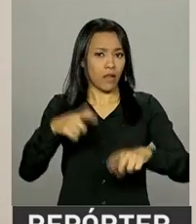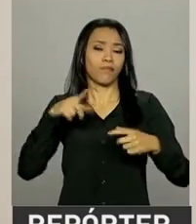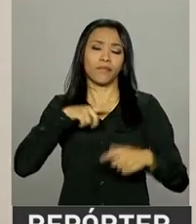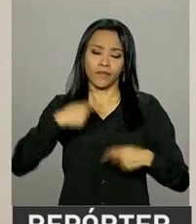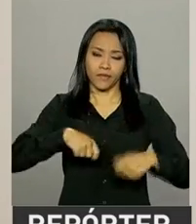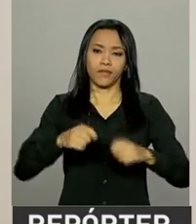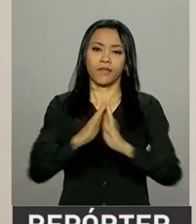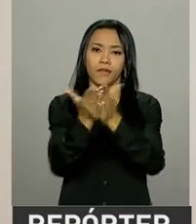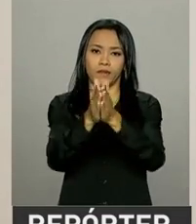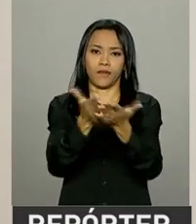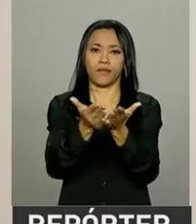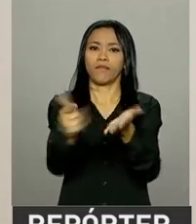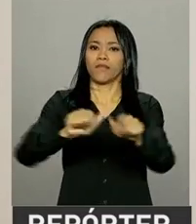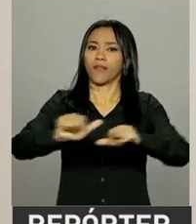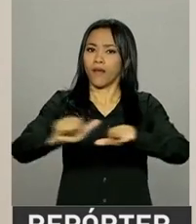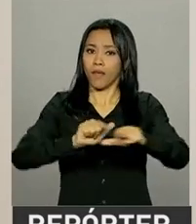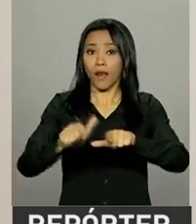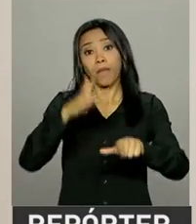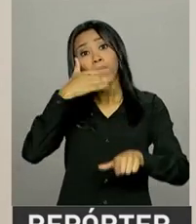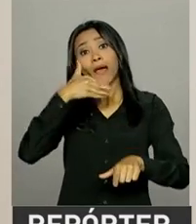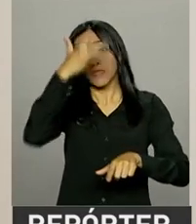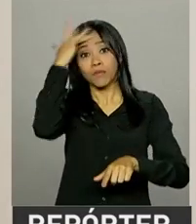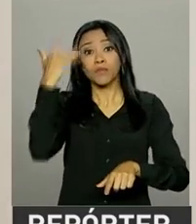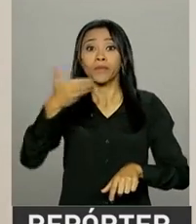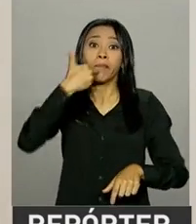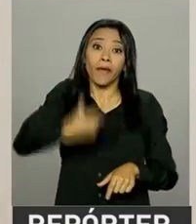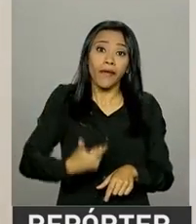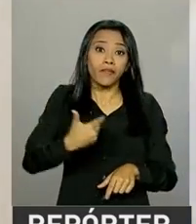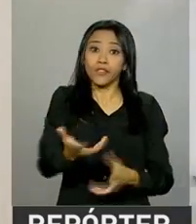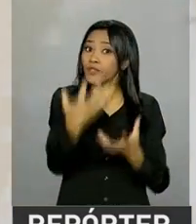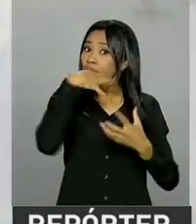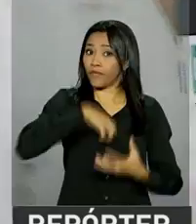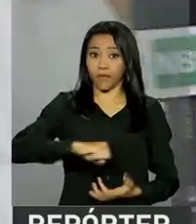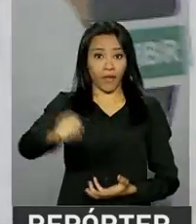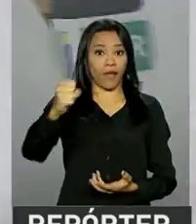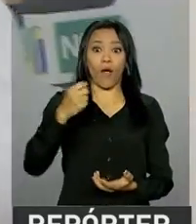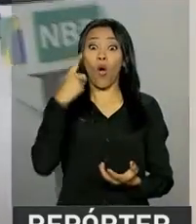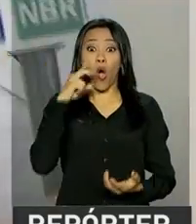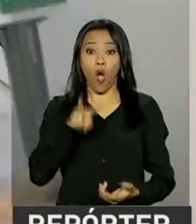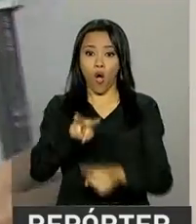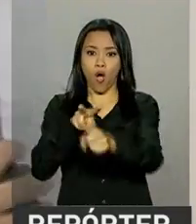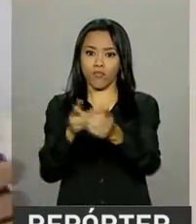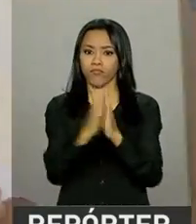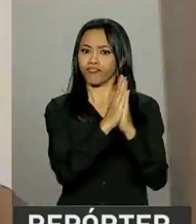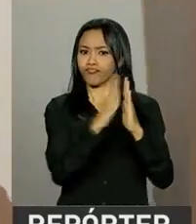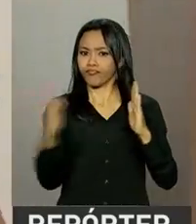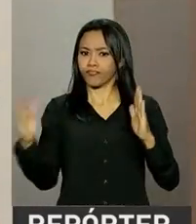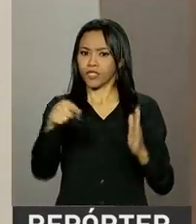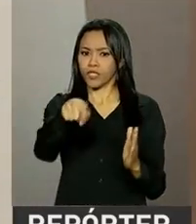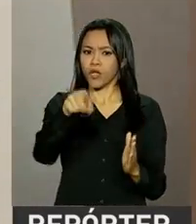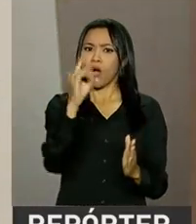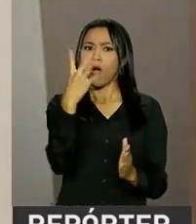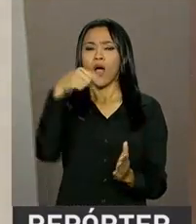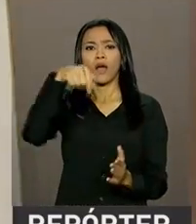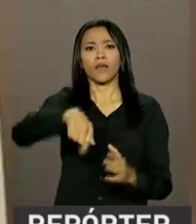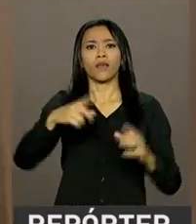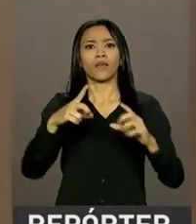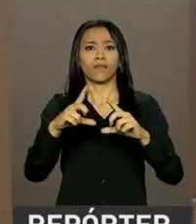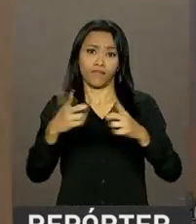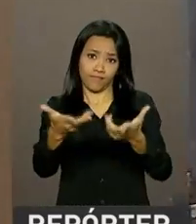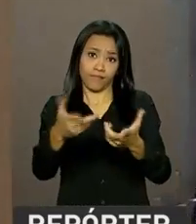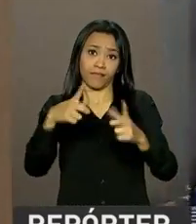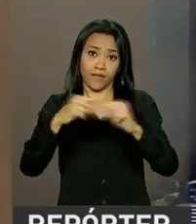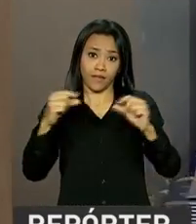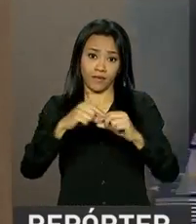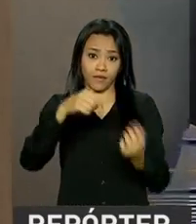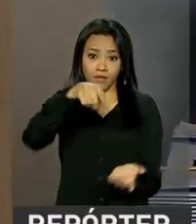solicitam a carteira não vem buscá-la olha a quantidade de carteiras só nesta Agência do Trabalhador